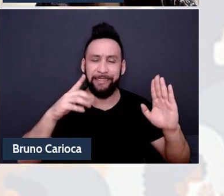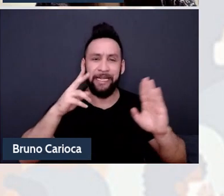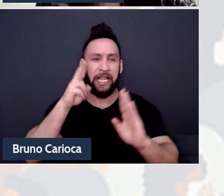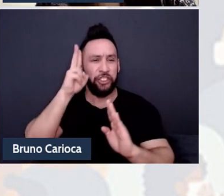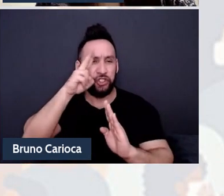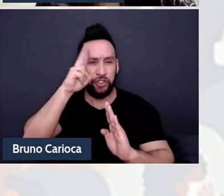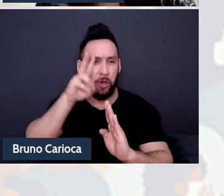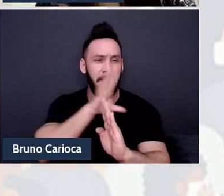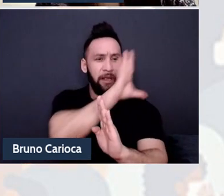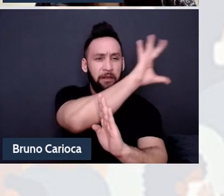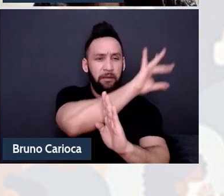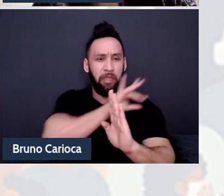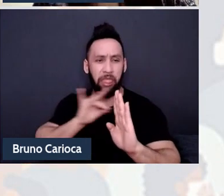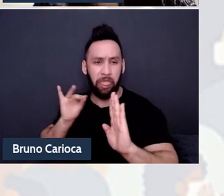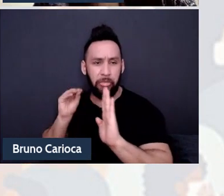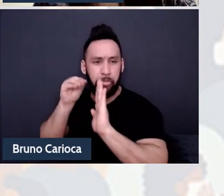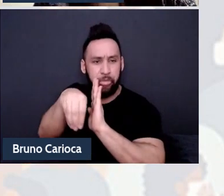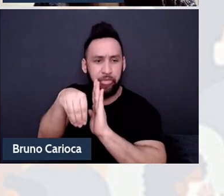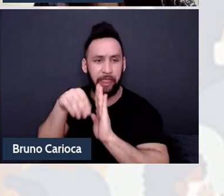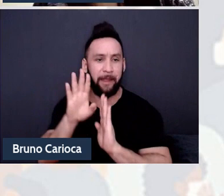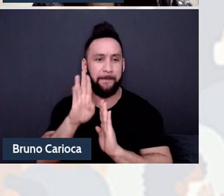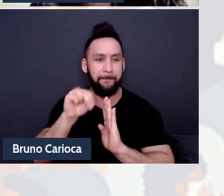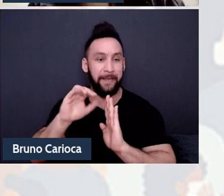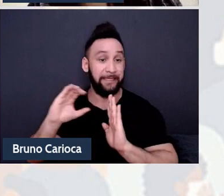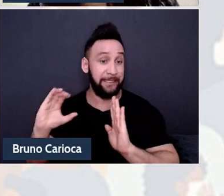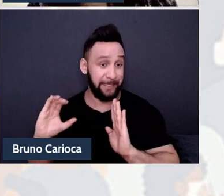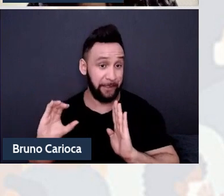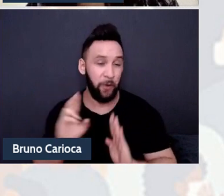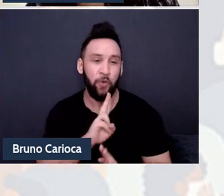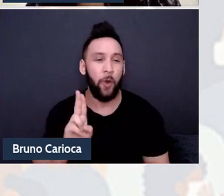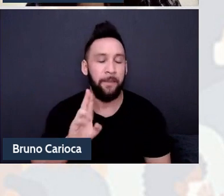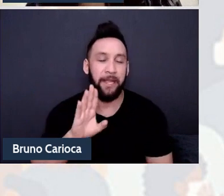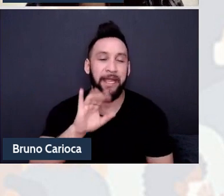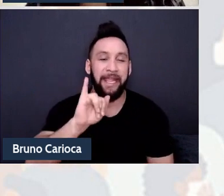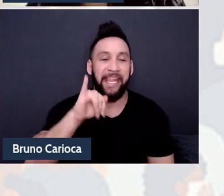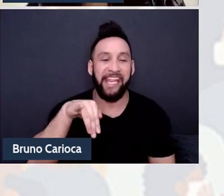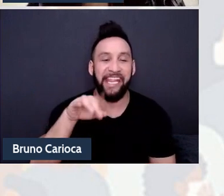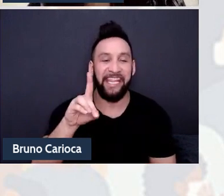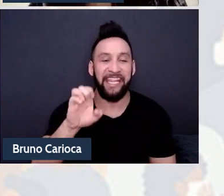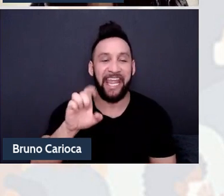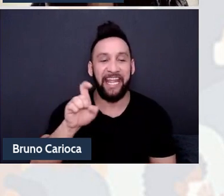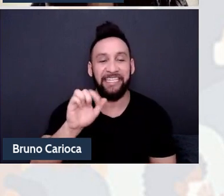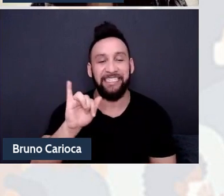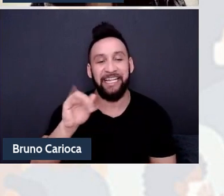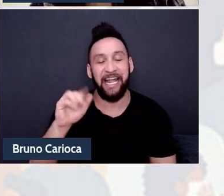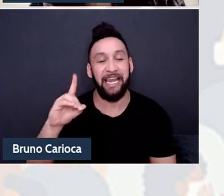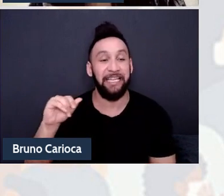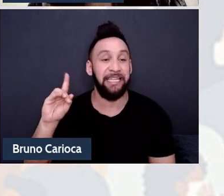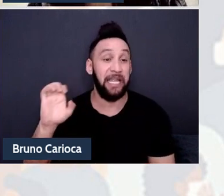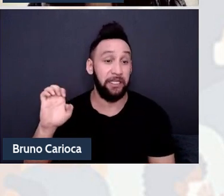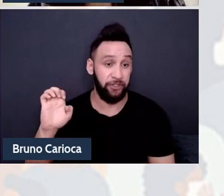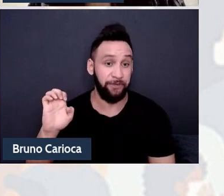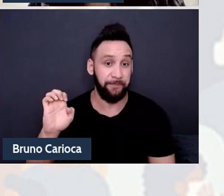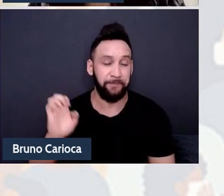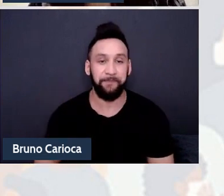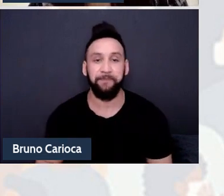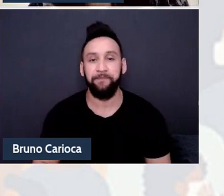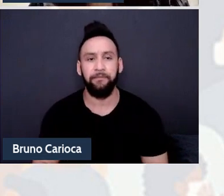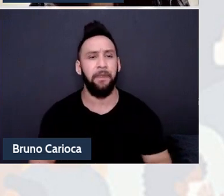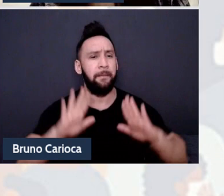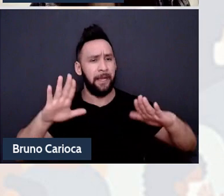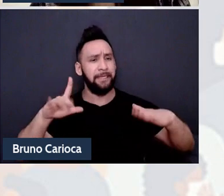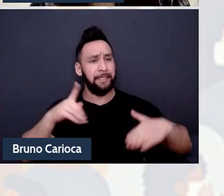de ensino-aprendizagem, né? A gente também vê ideologias conflitantes na área de linguagens, né? Houve